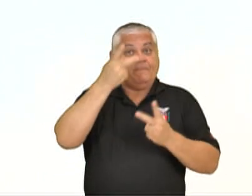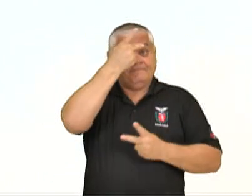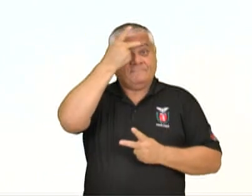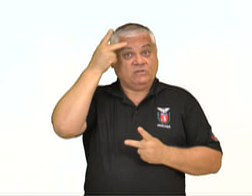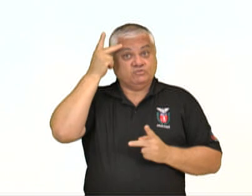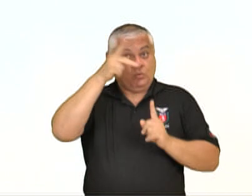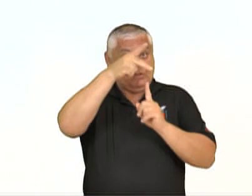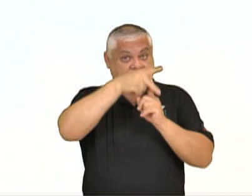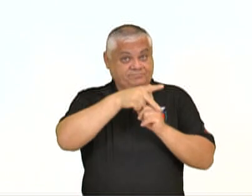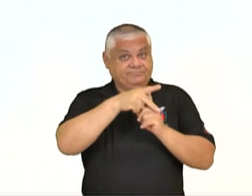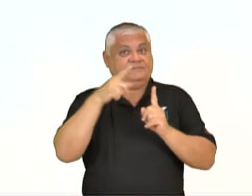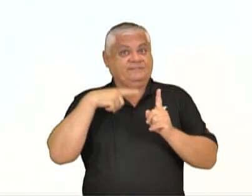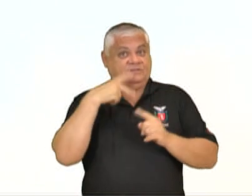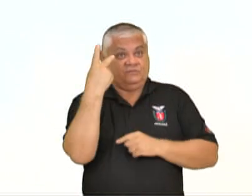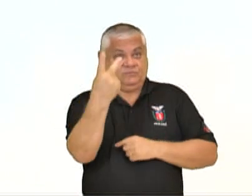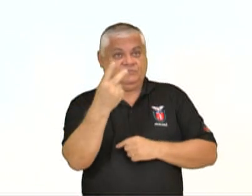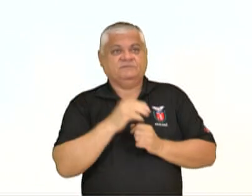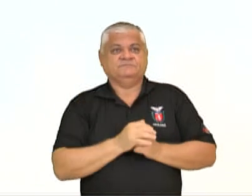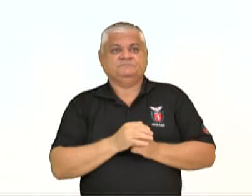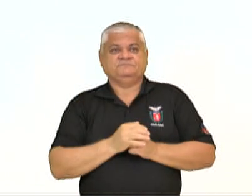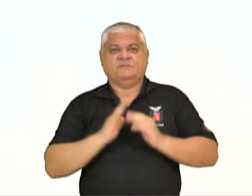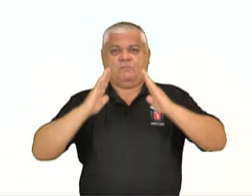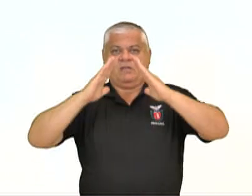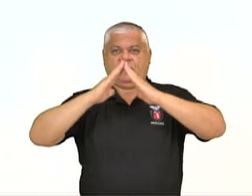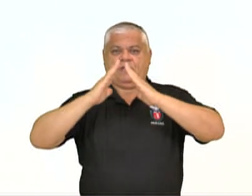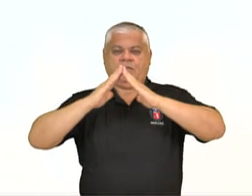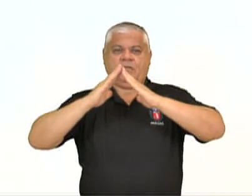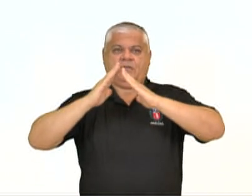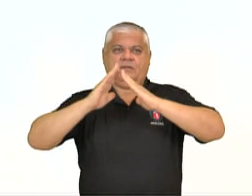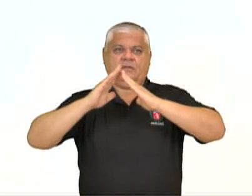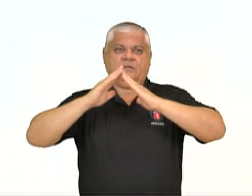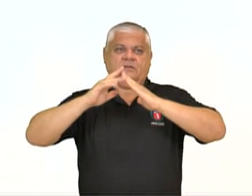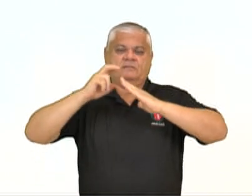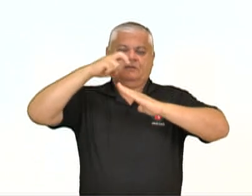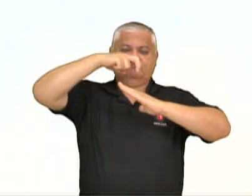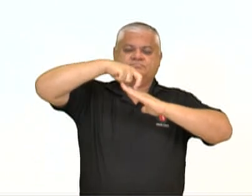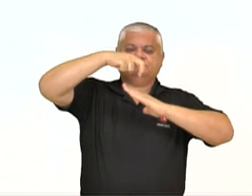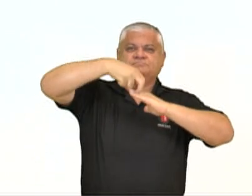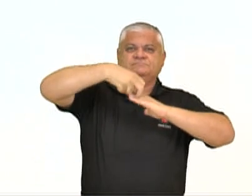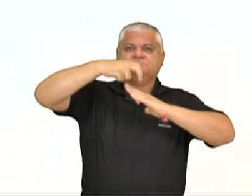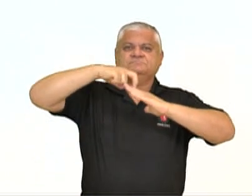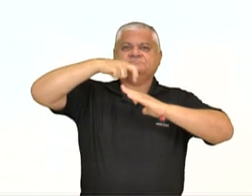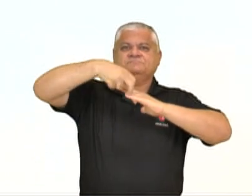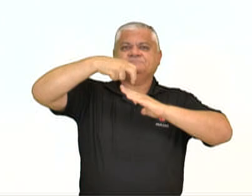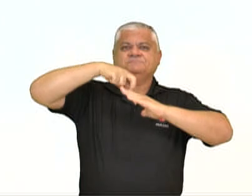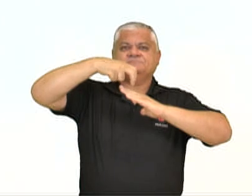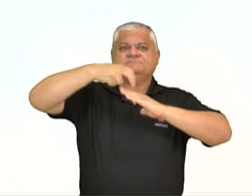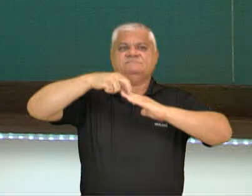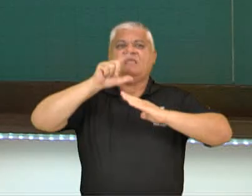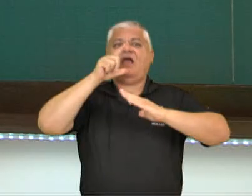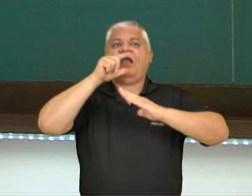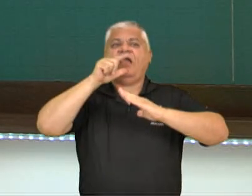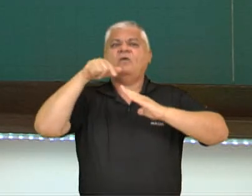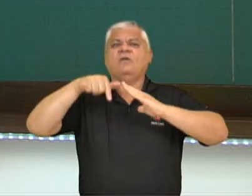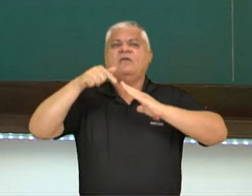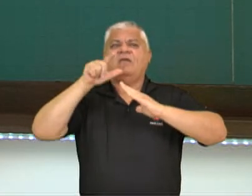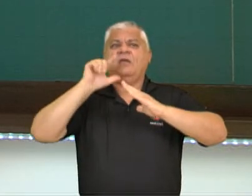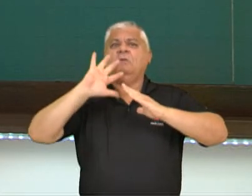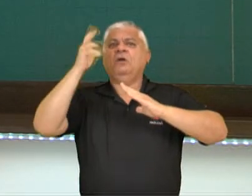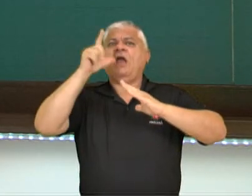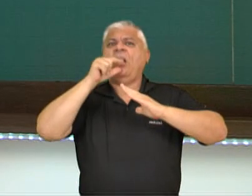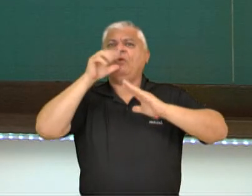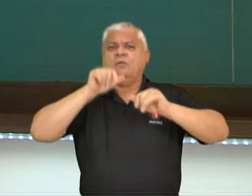né? Temos a imagem aqui de uma casa, né, e aparentemente dá a impressão que houve